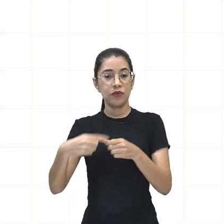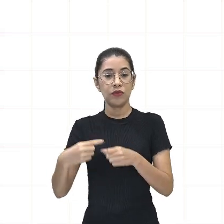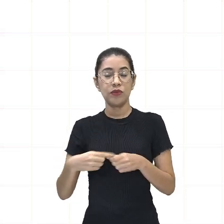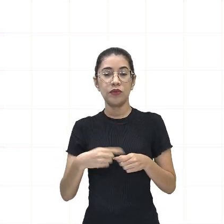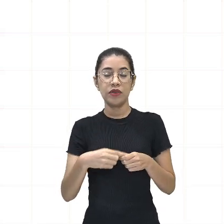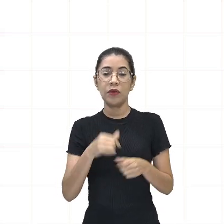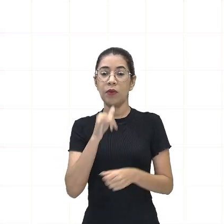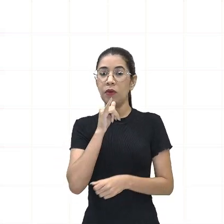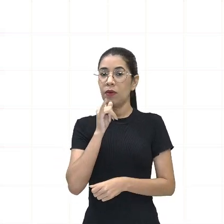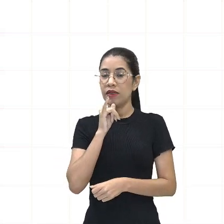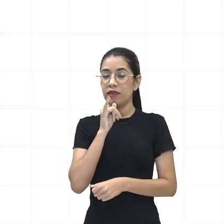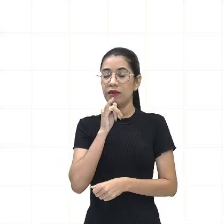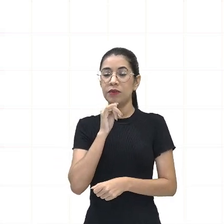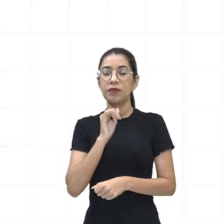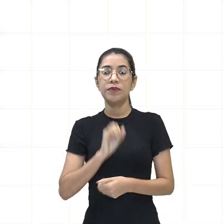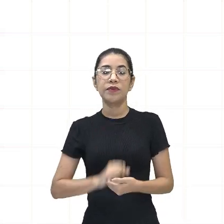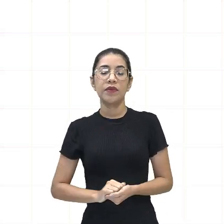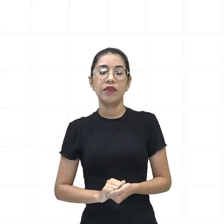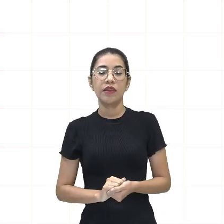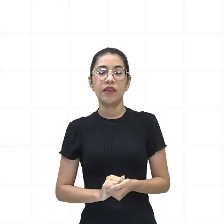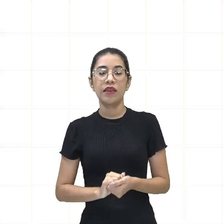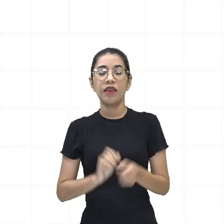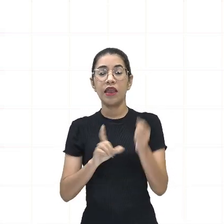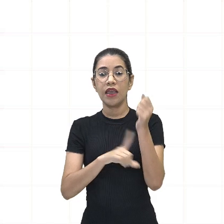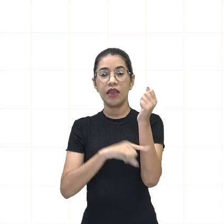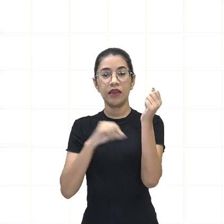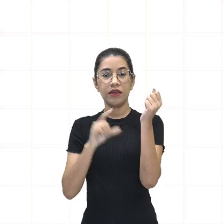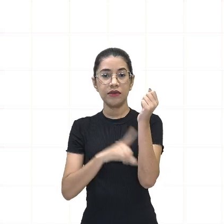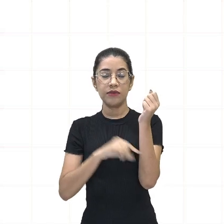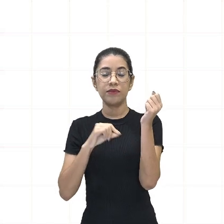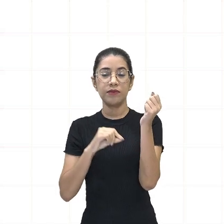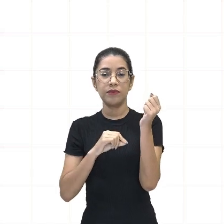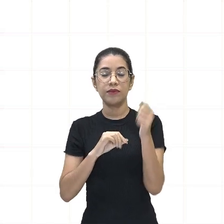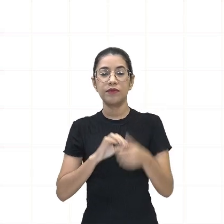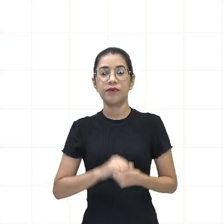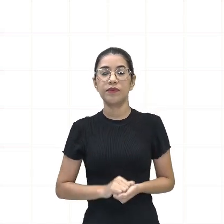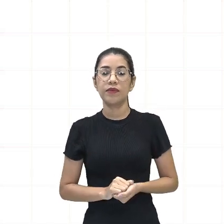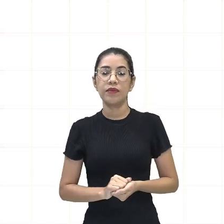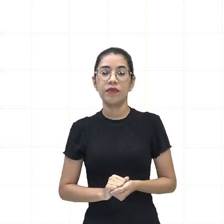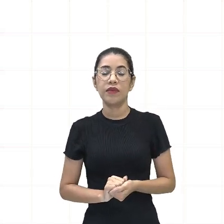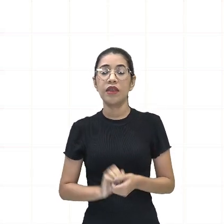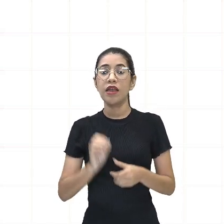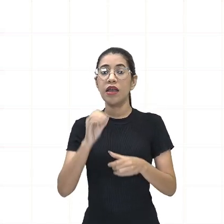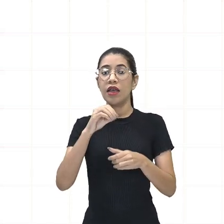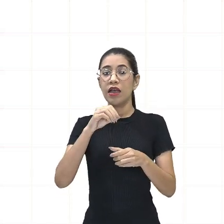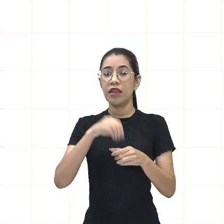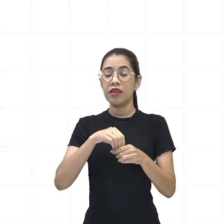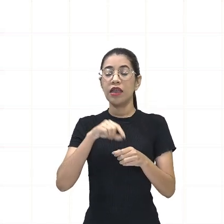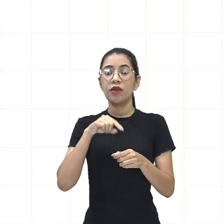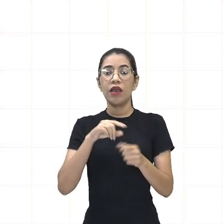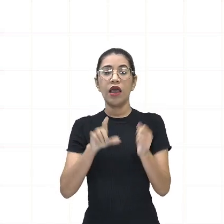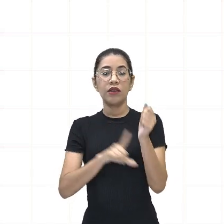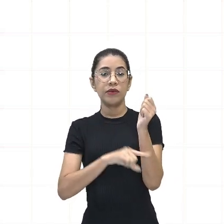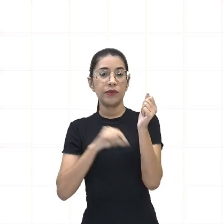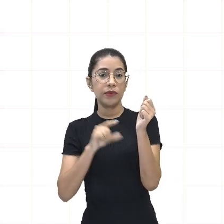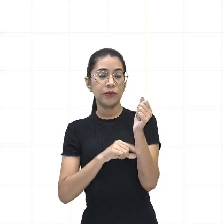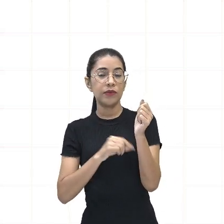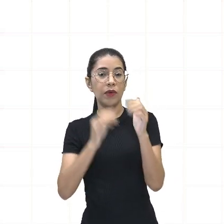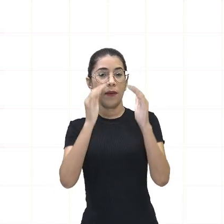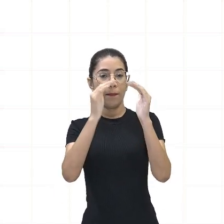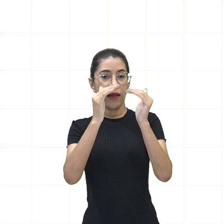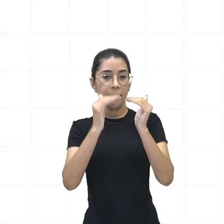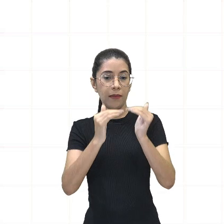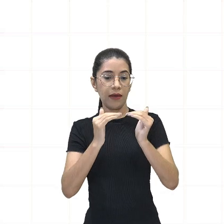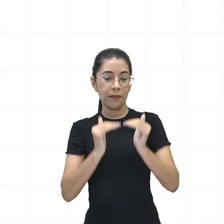como exemplo para vocês o município de Iranduba. E dentro de Iranduba, dentro dessa hierarquia, tá